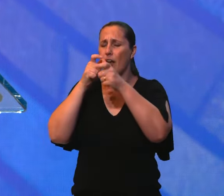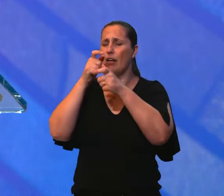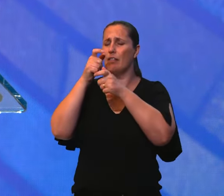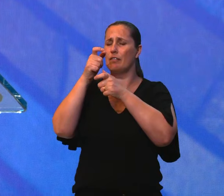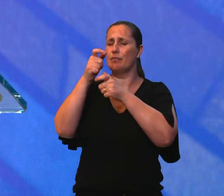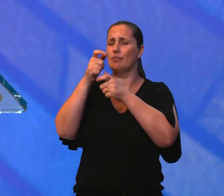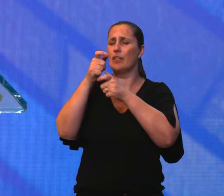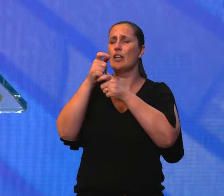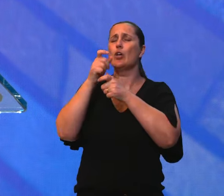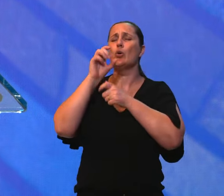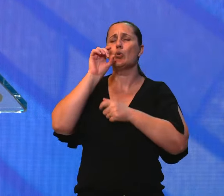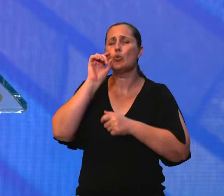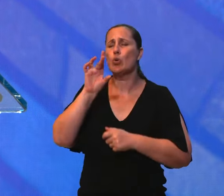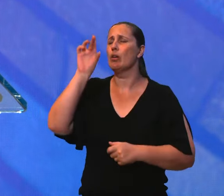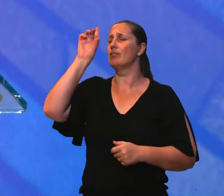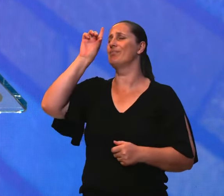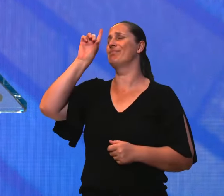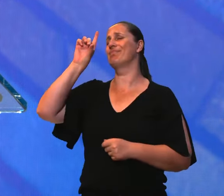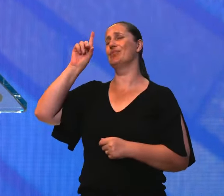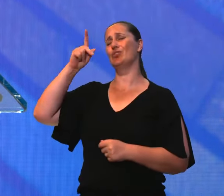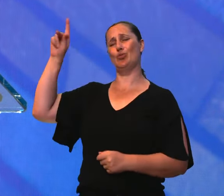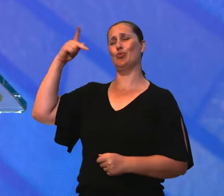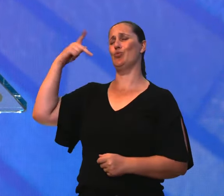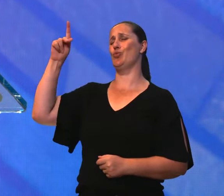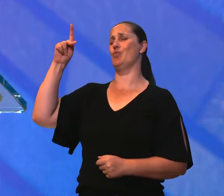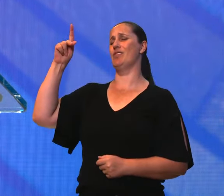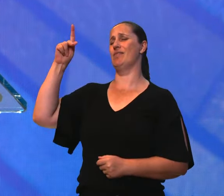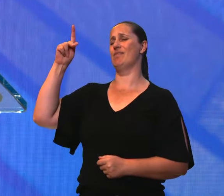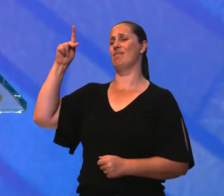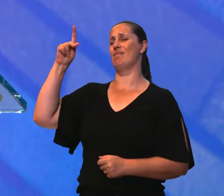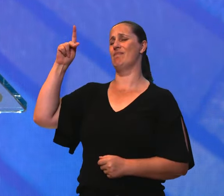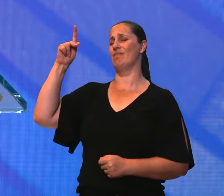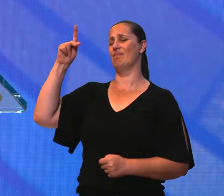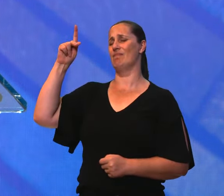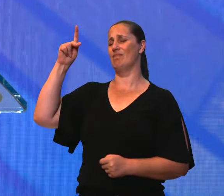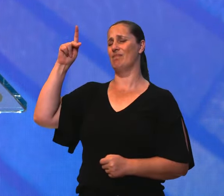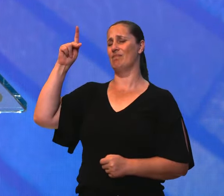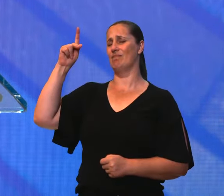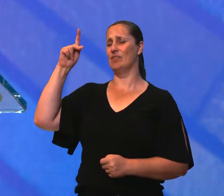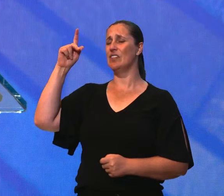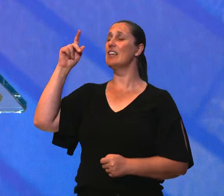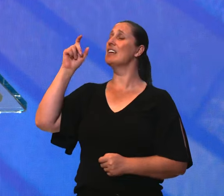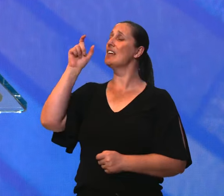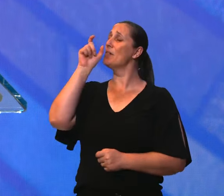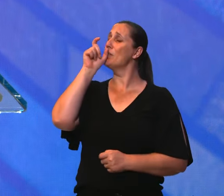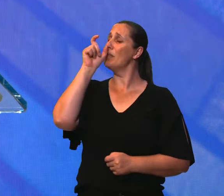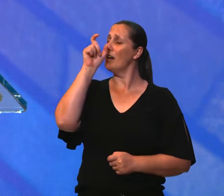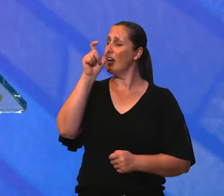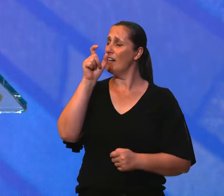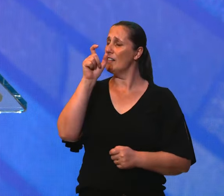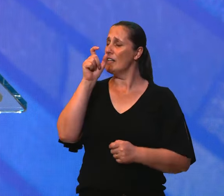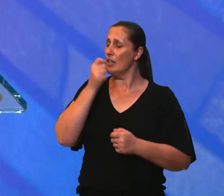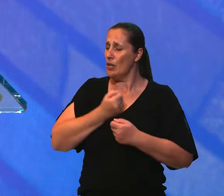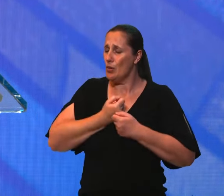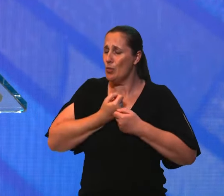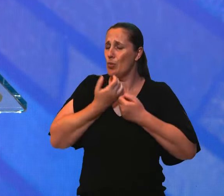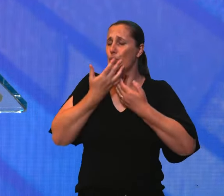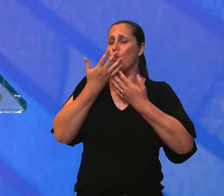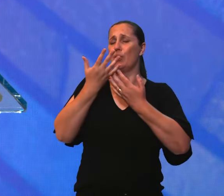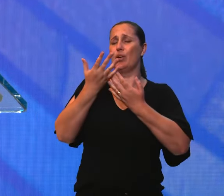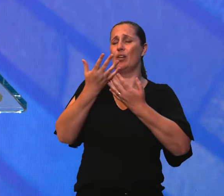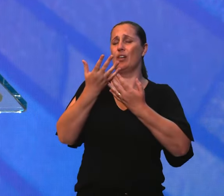minha boca sair ainda seja a sua palavra e que ela produz em nós